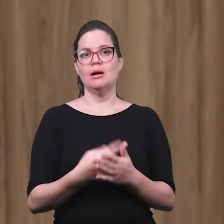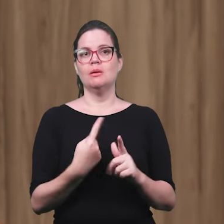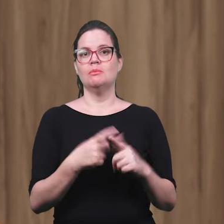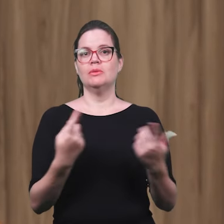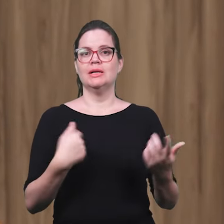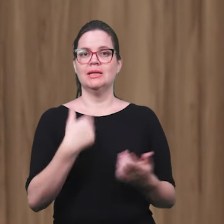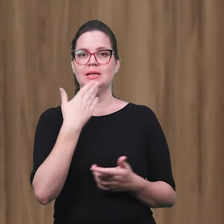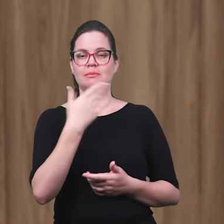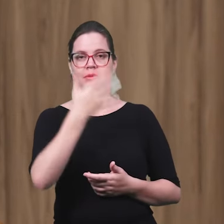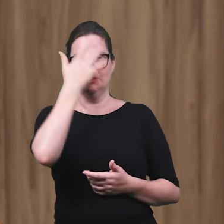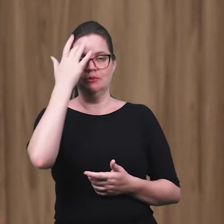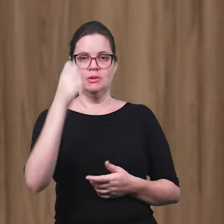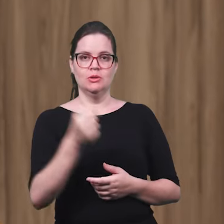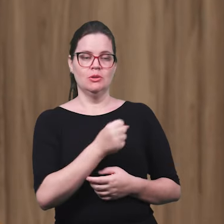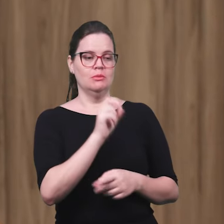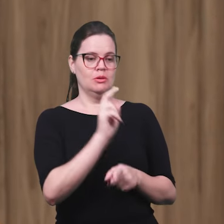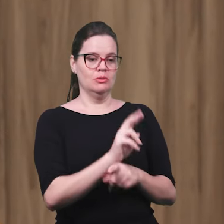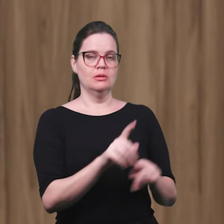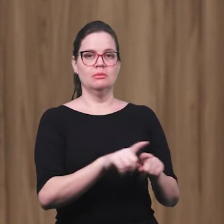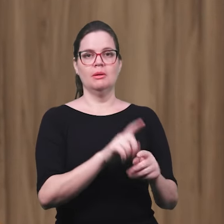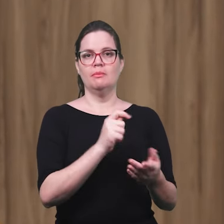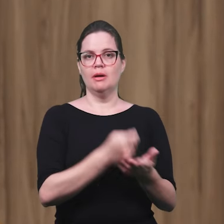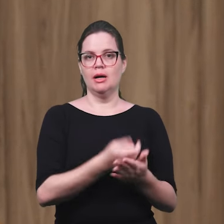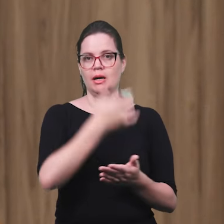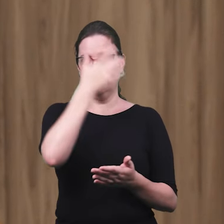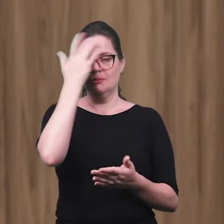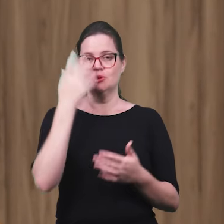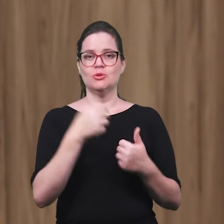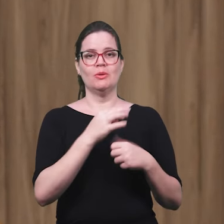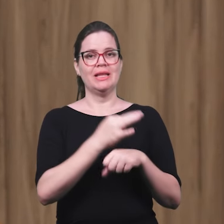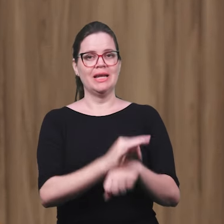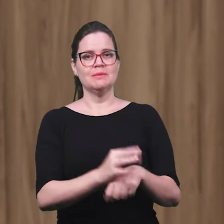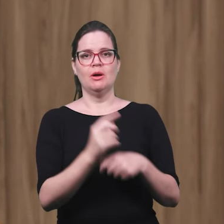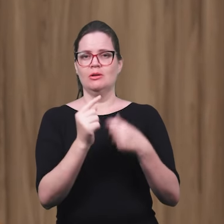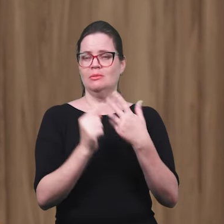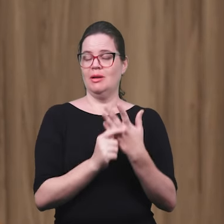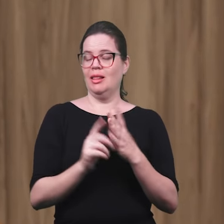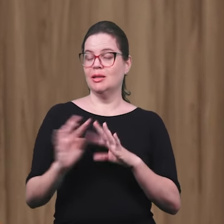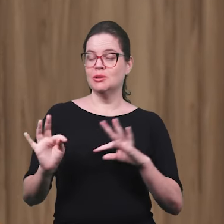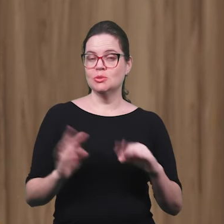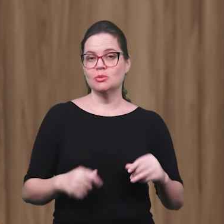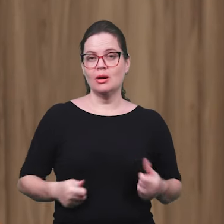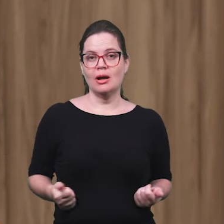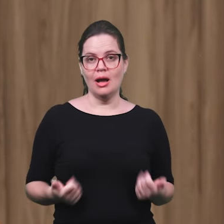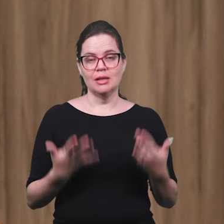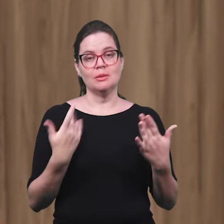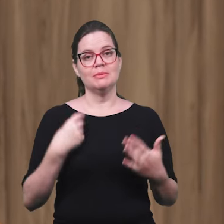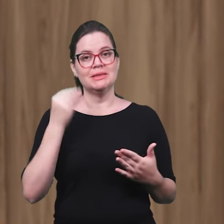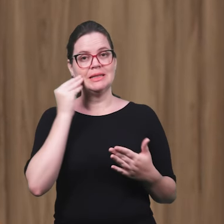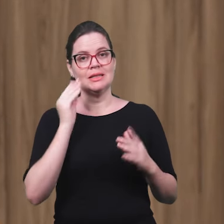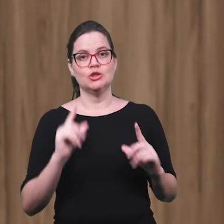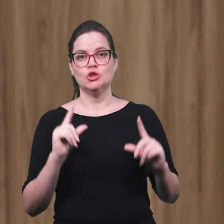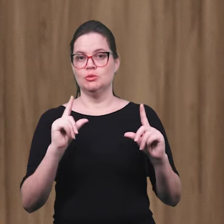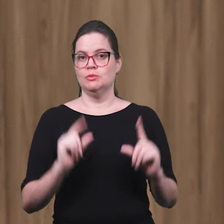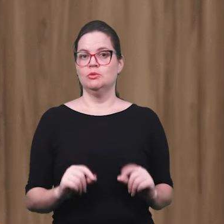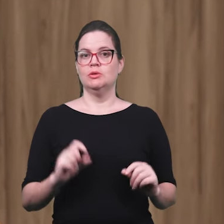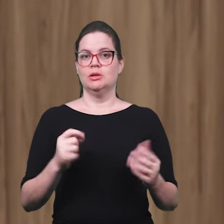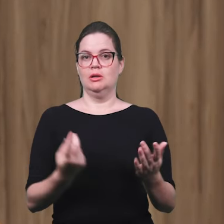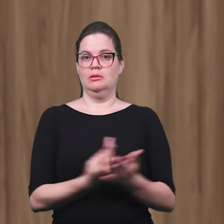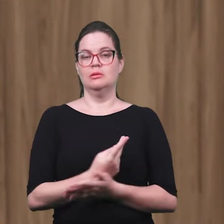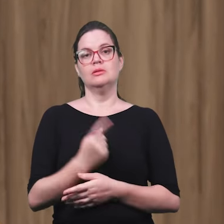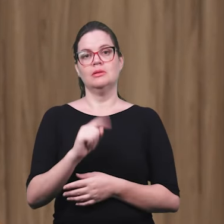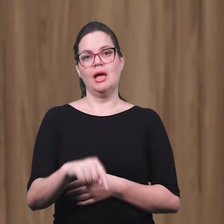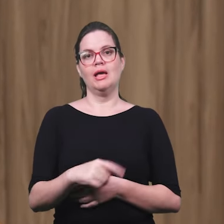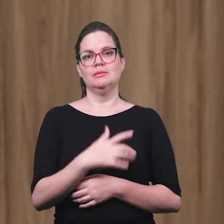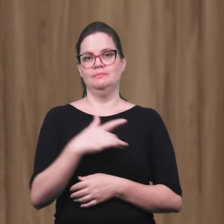que acaba tendo que colocar acompanhante, fazer pagamento de acompanhante, transporte. Então, tudo isso para reduzir, às vezes, o plano